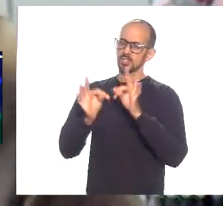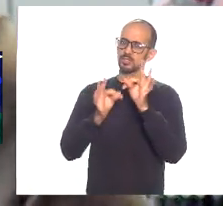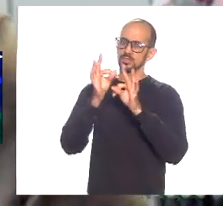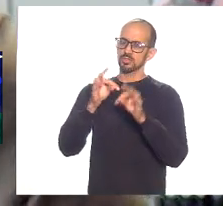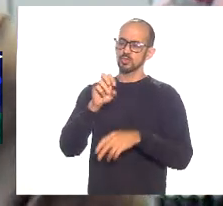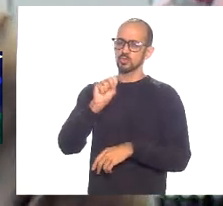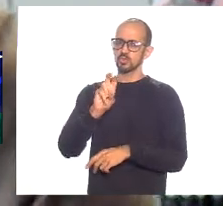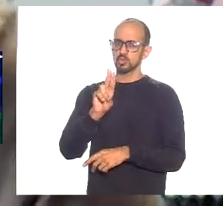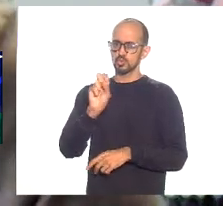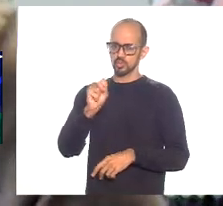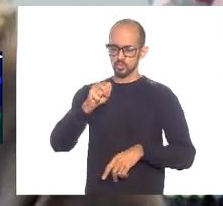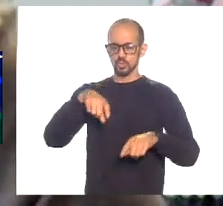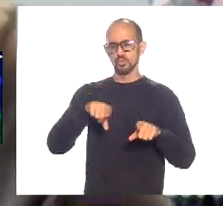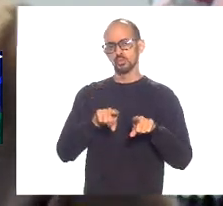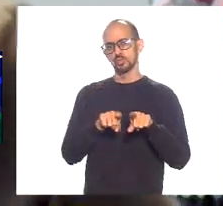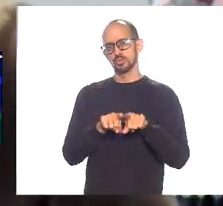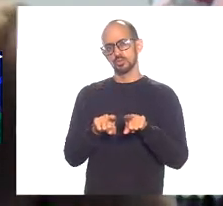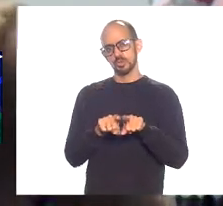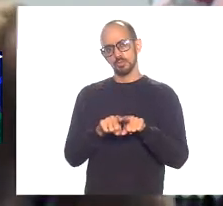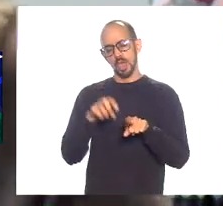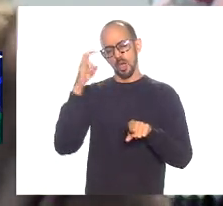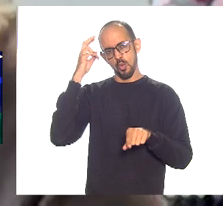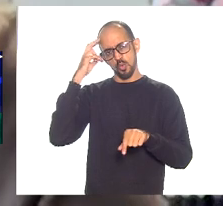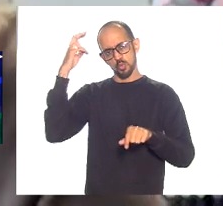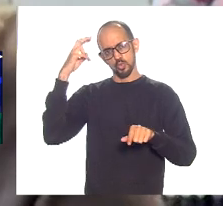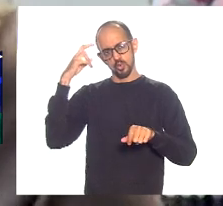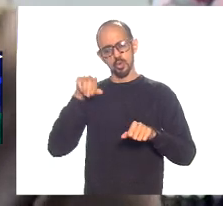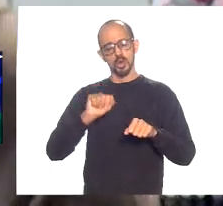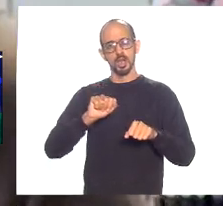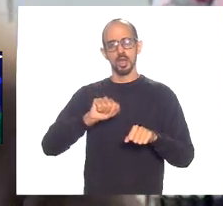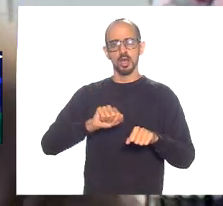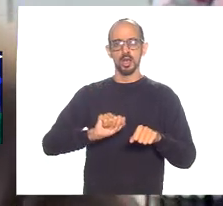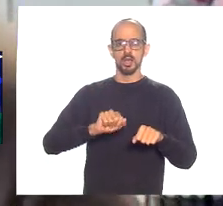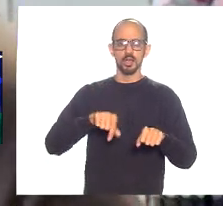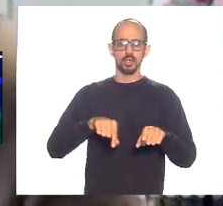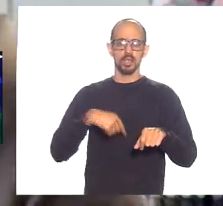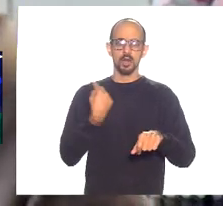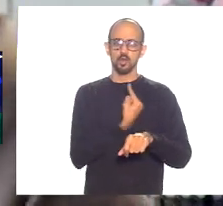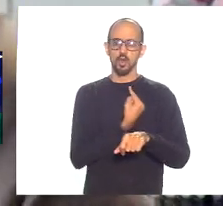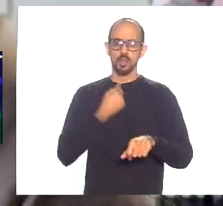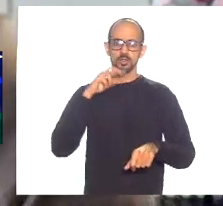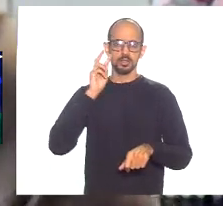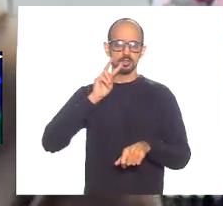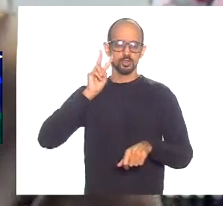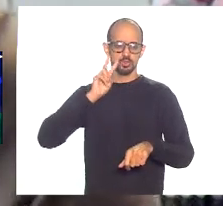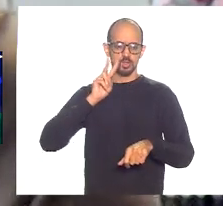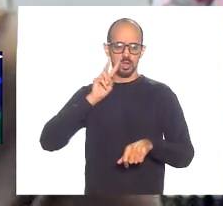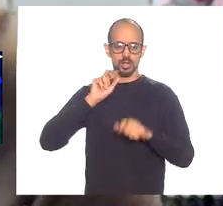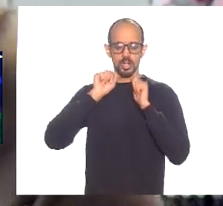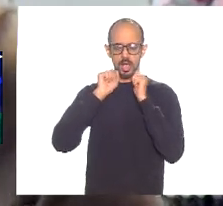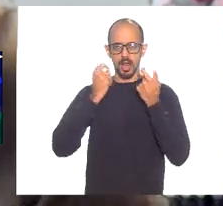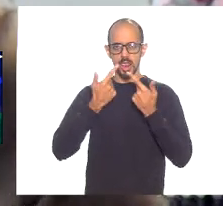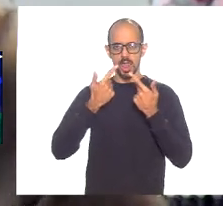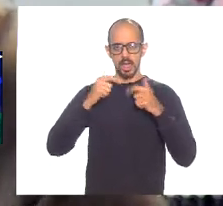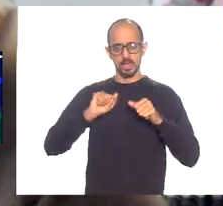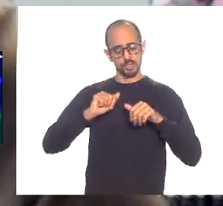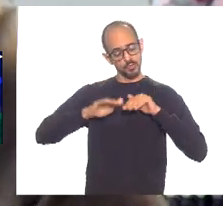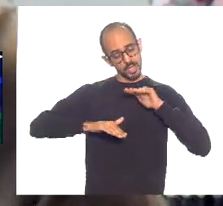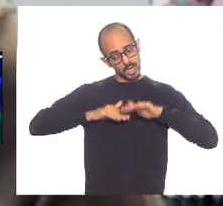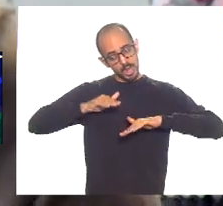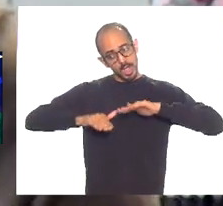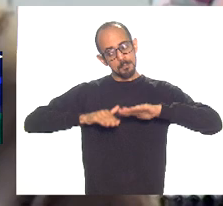Único de Saúde fortalecer a cultura fortalecer a nossa história Alerta mais um passo nesse sentido